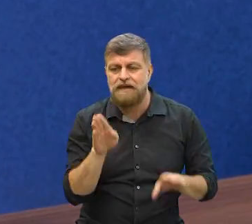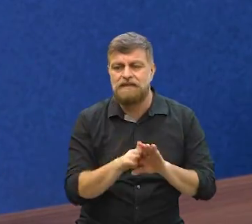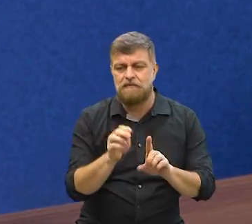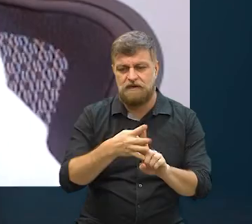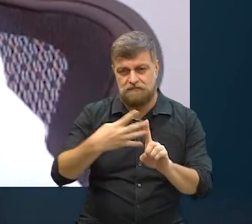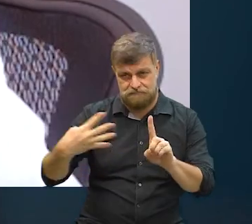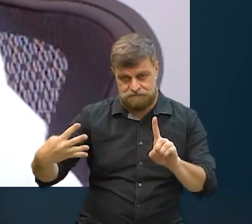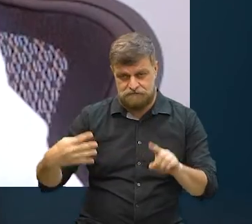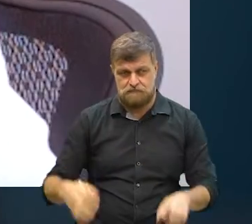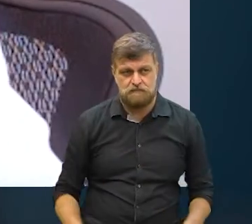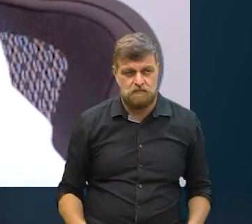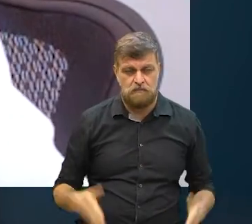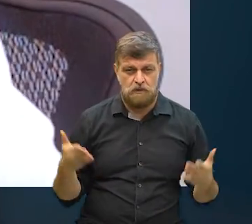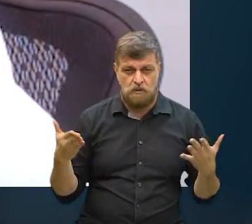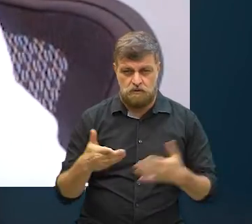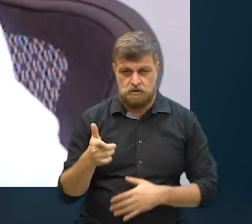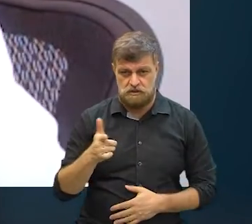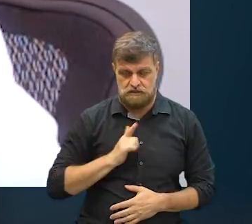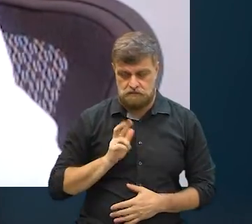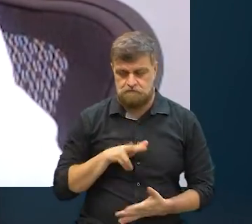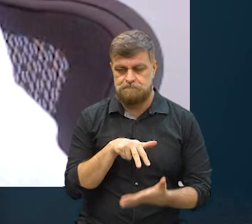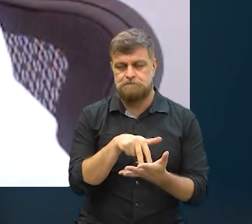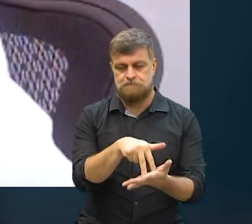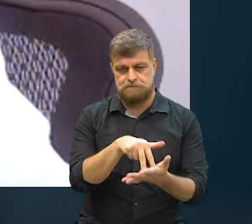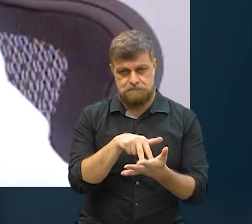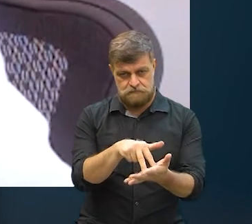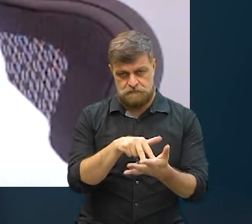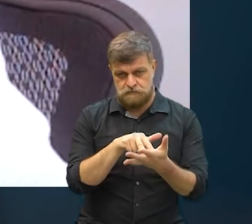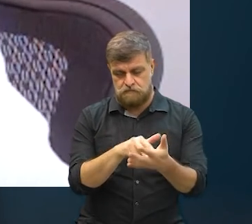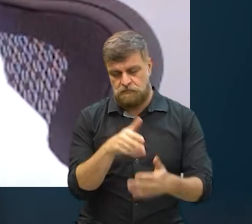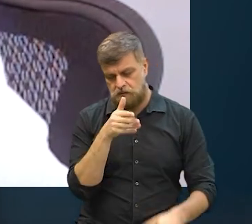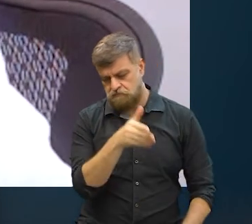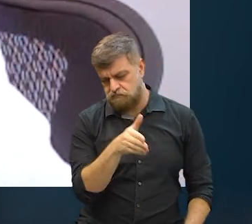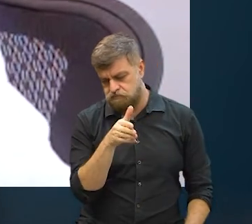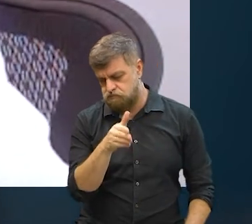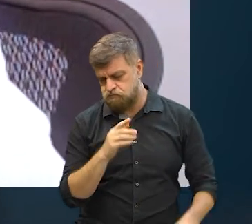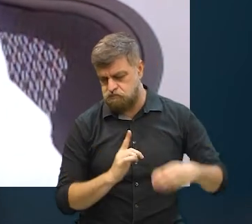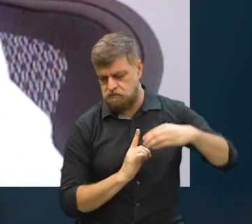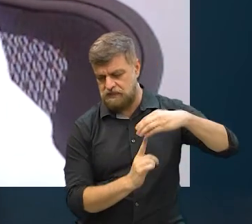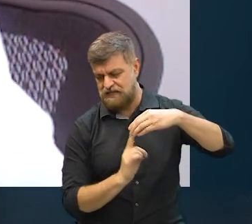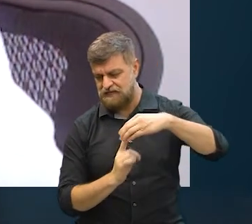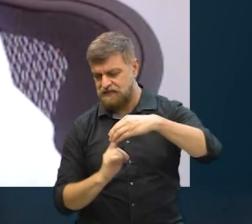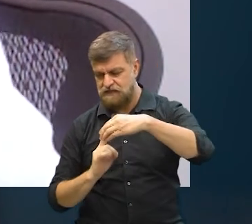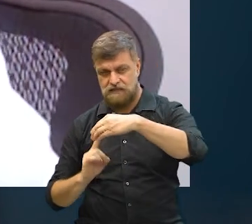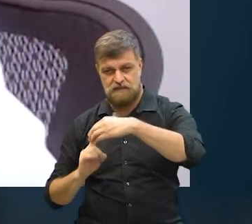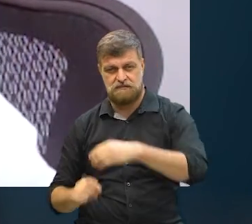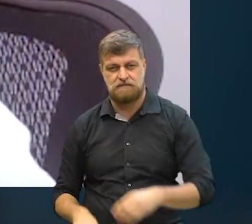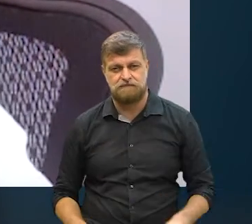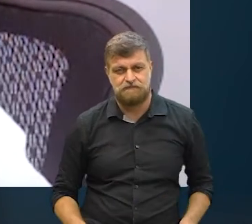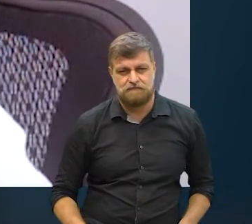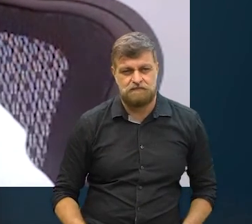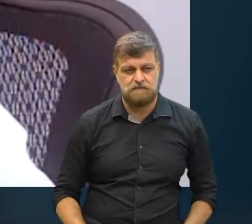público? Hoje é um público muito presente nas unidades, nas nossas clínicas.